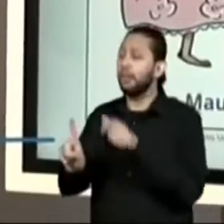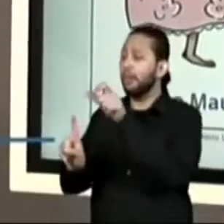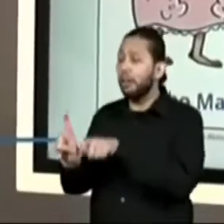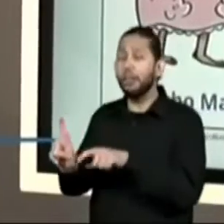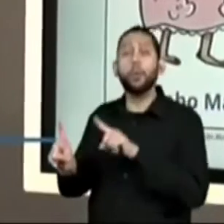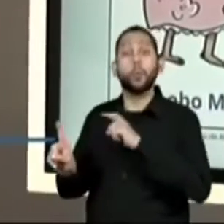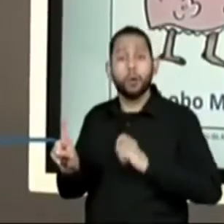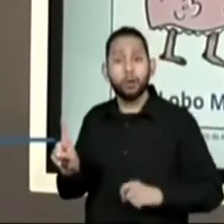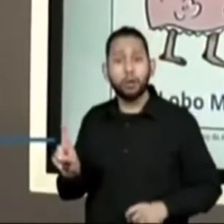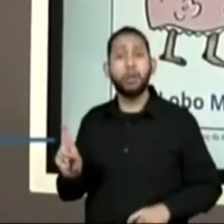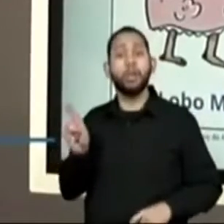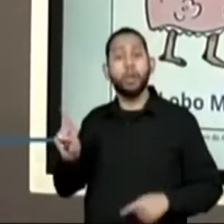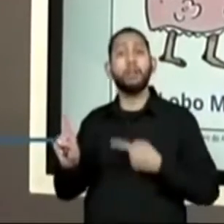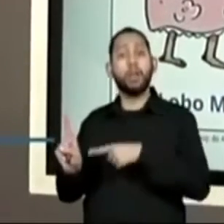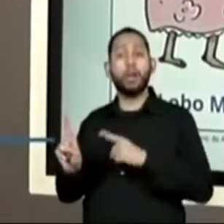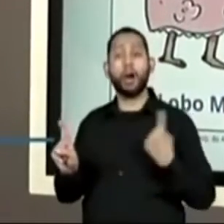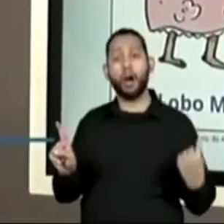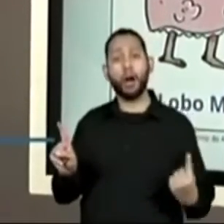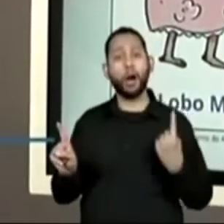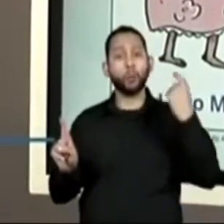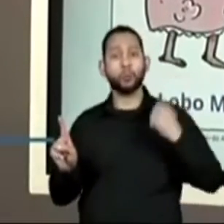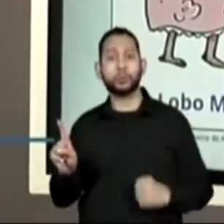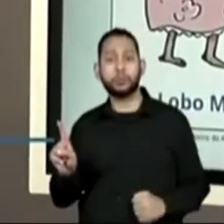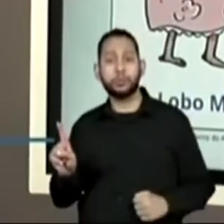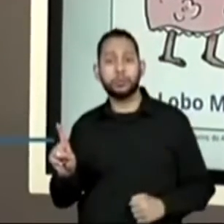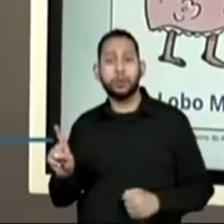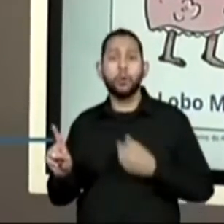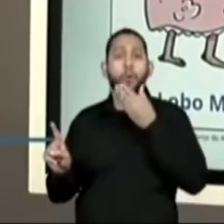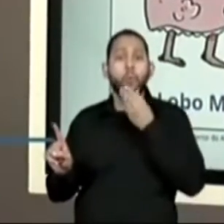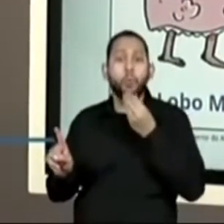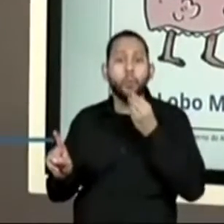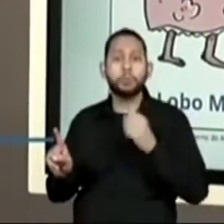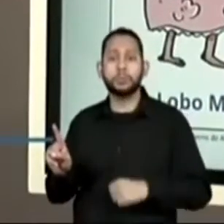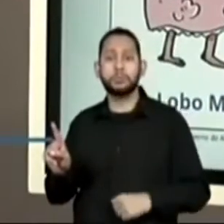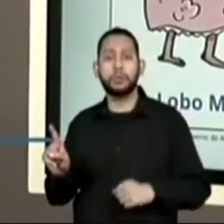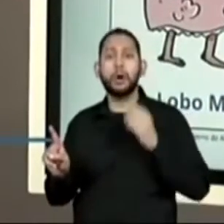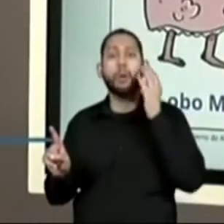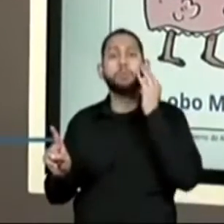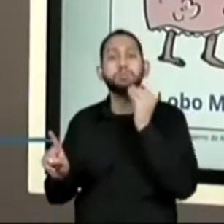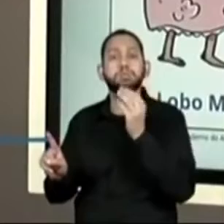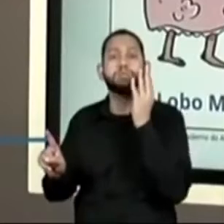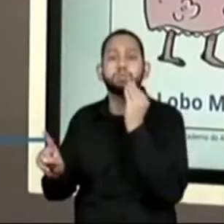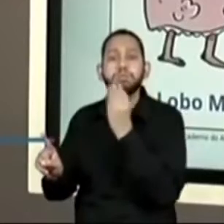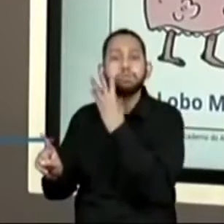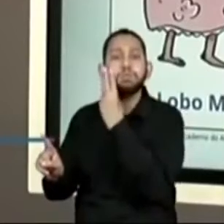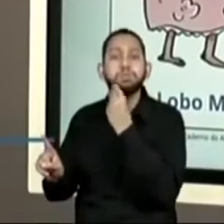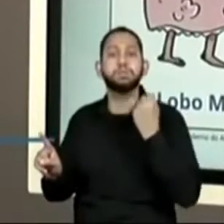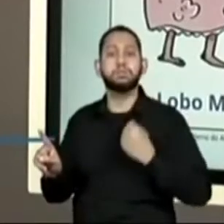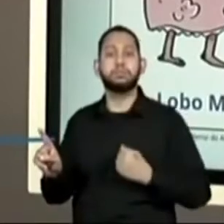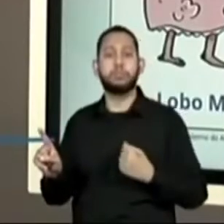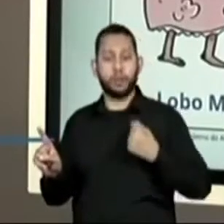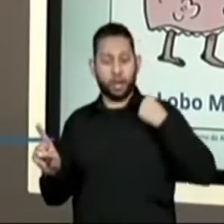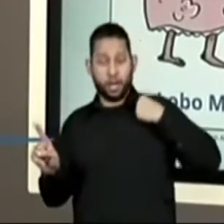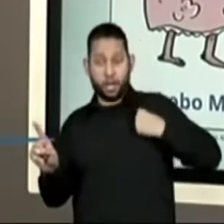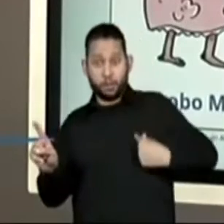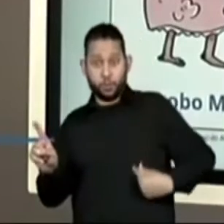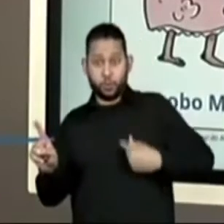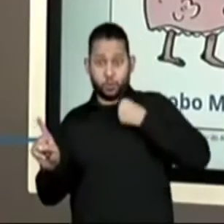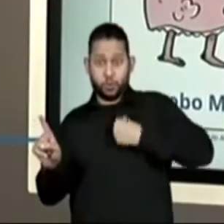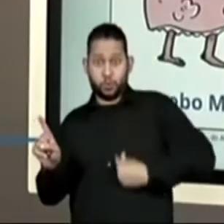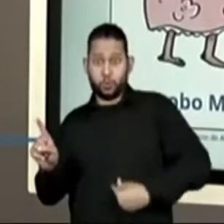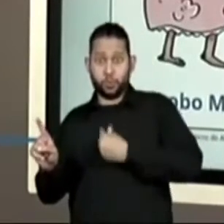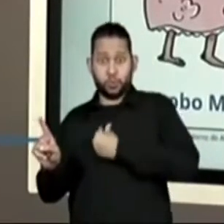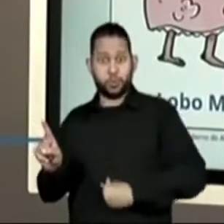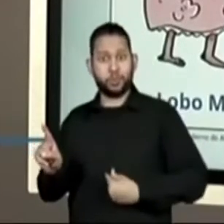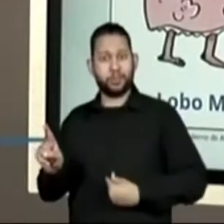substantivo, certo? Nós já vimos isso na aula, na sequência 1. E hoje nós vamos trabalhar um pouquinho dessas características. Vamos